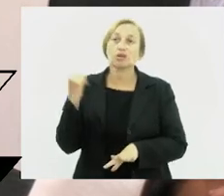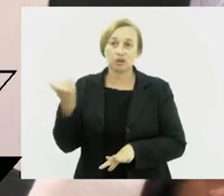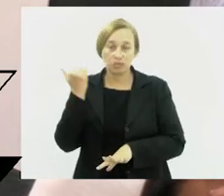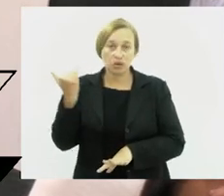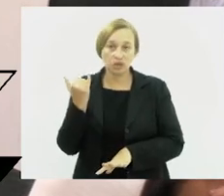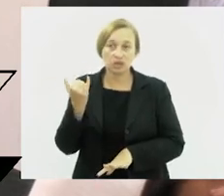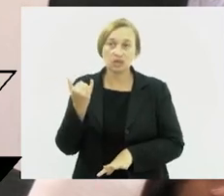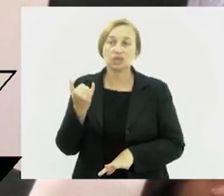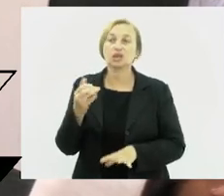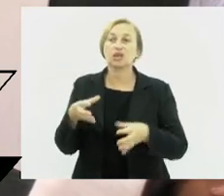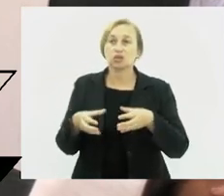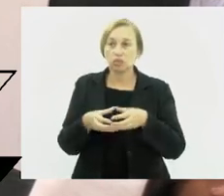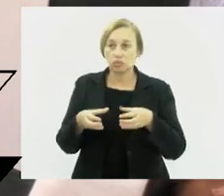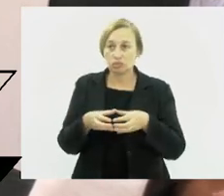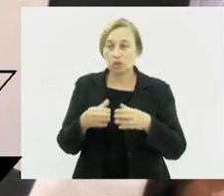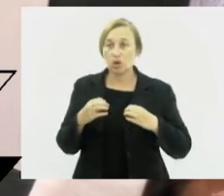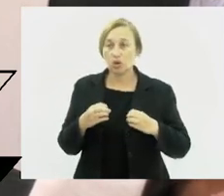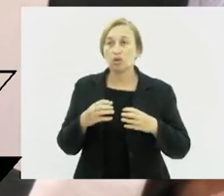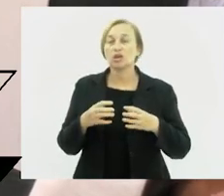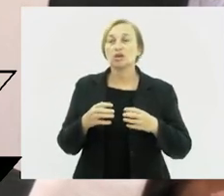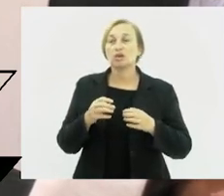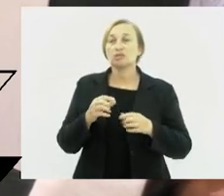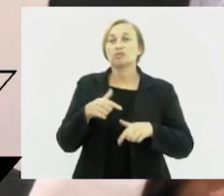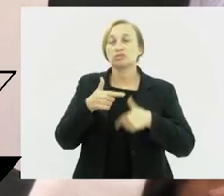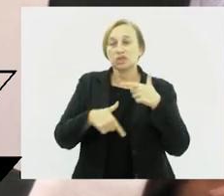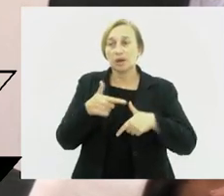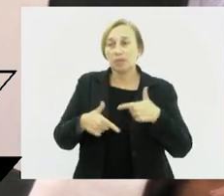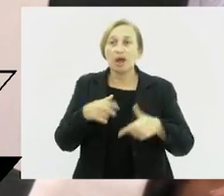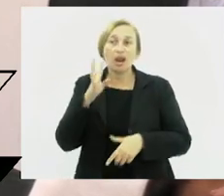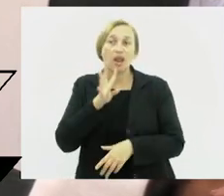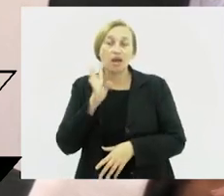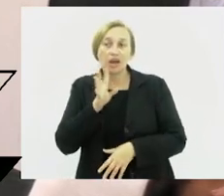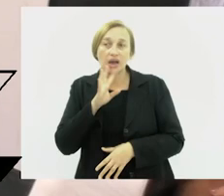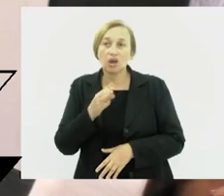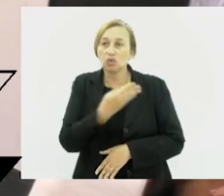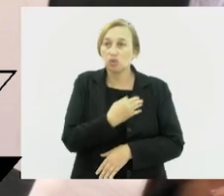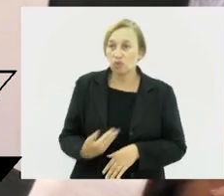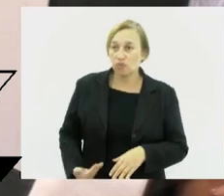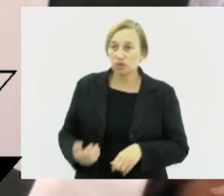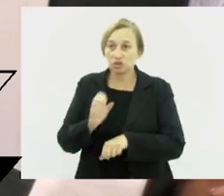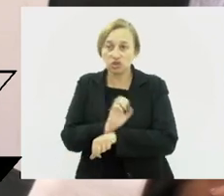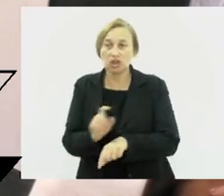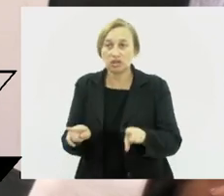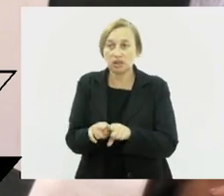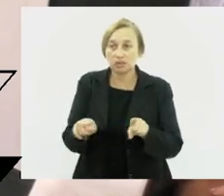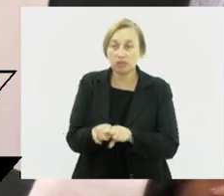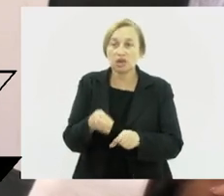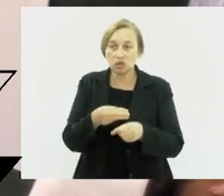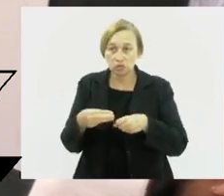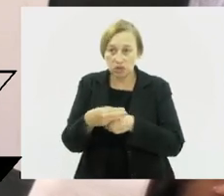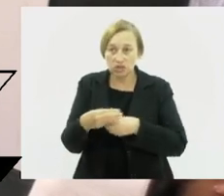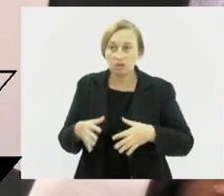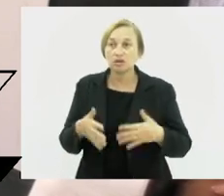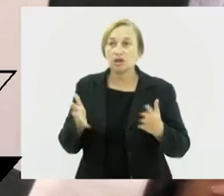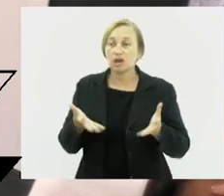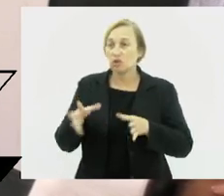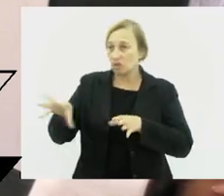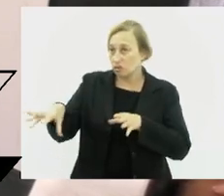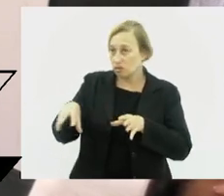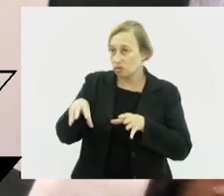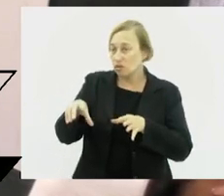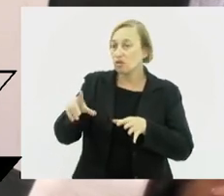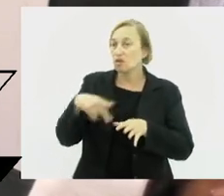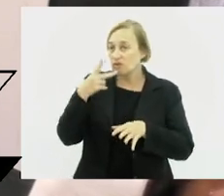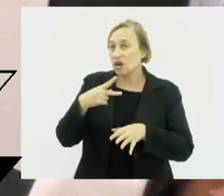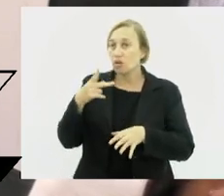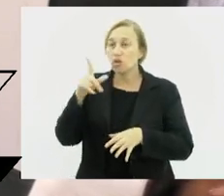pode fazer um trabalho bacana com campanha educativa e o governo do estado também, assim como os municípios. E aí eu vou pegar o gancho do que o